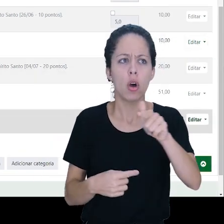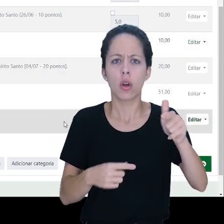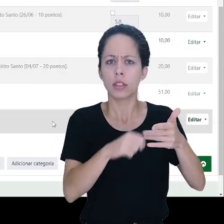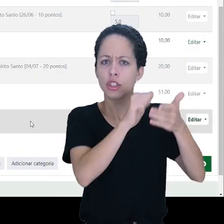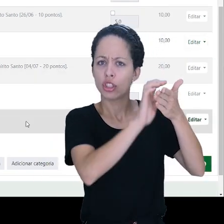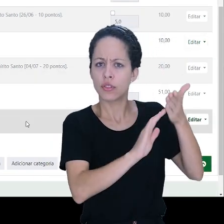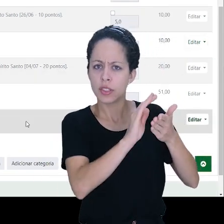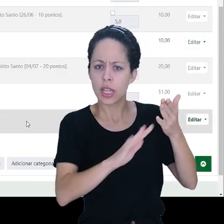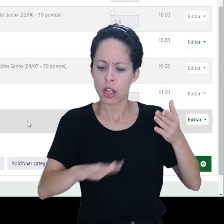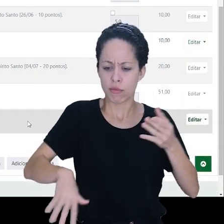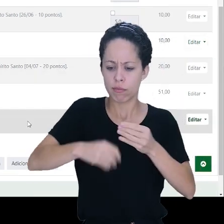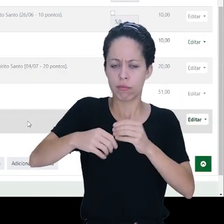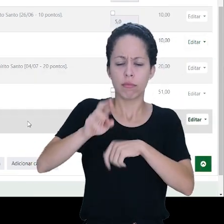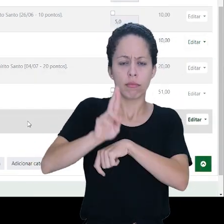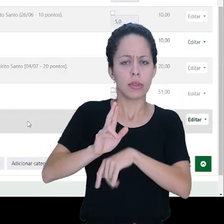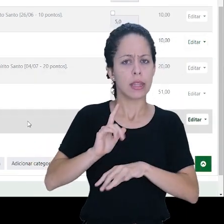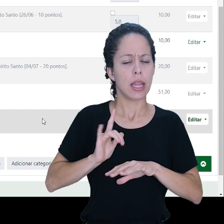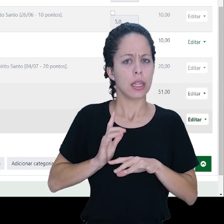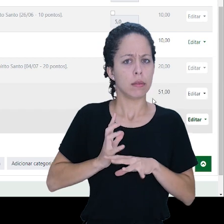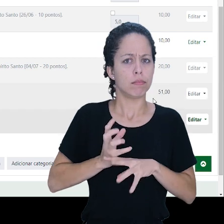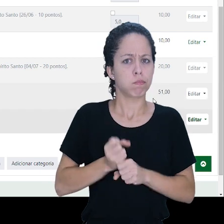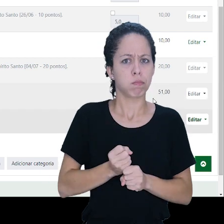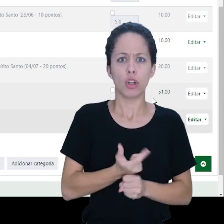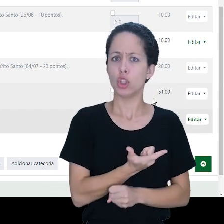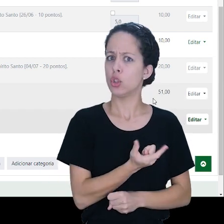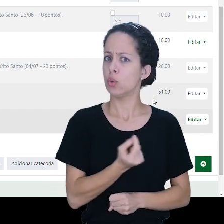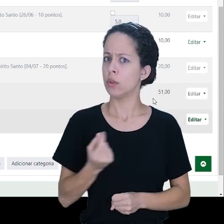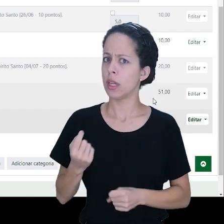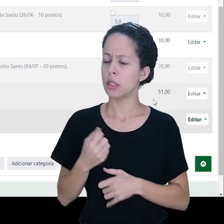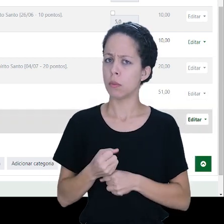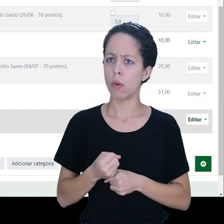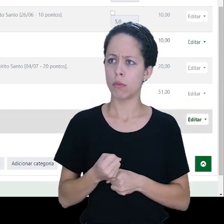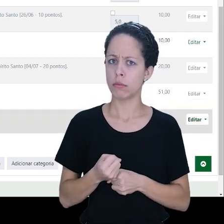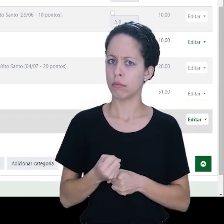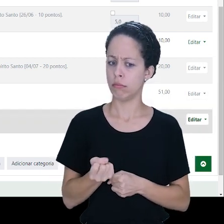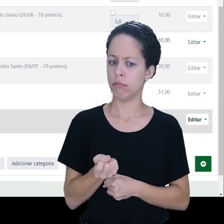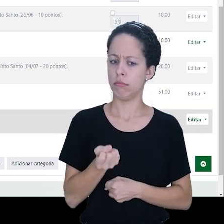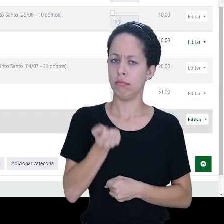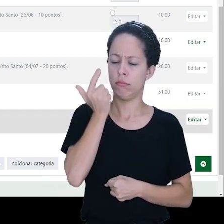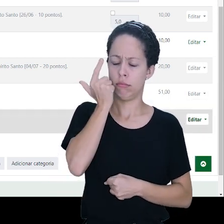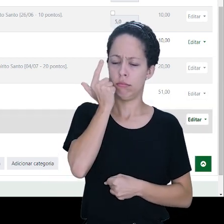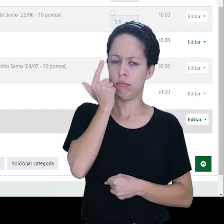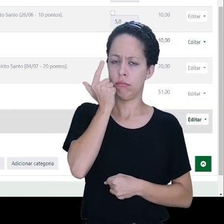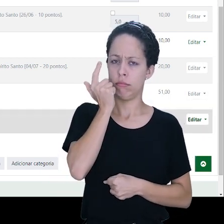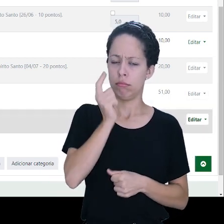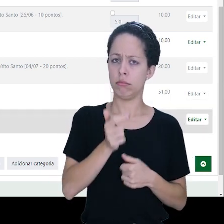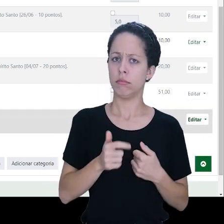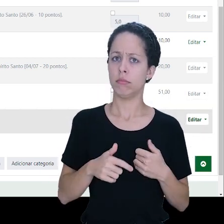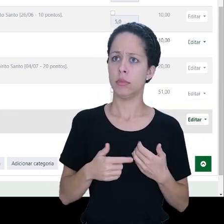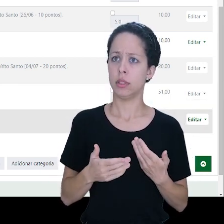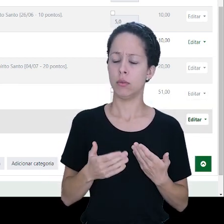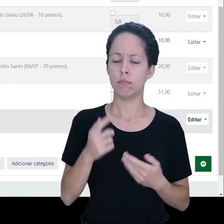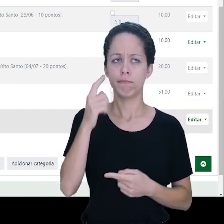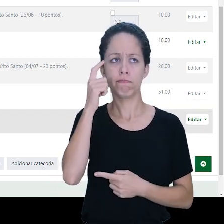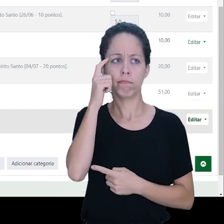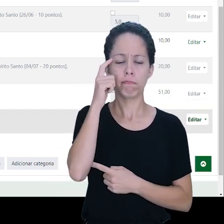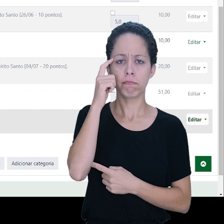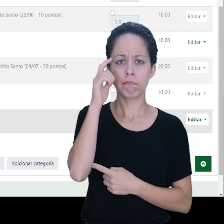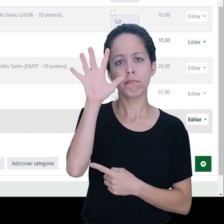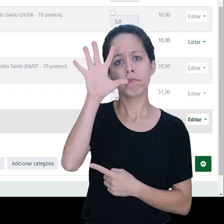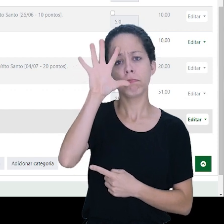está somando aqui ó 200 pontos Então como solucionar